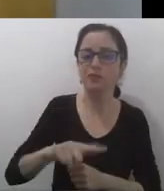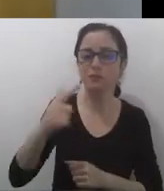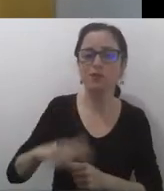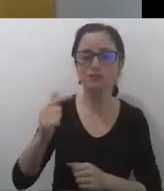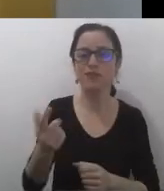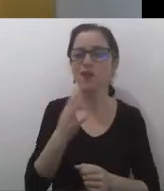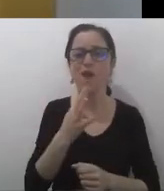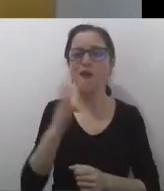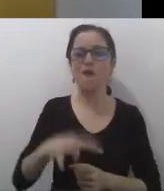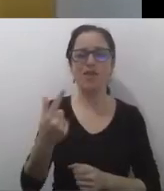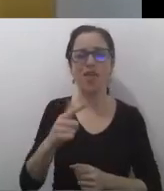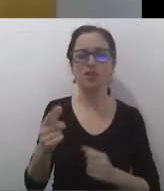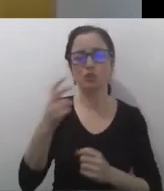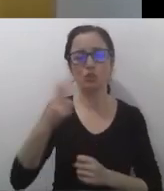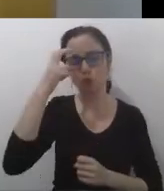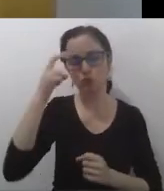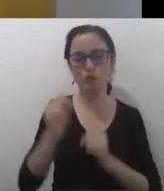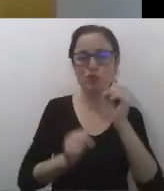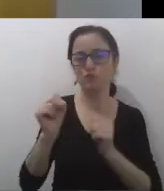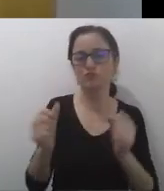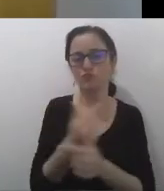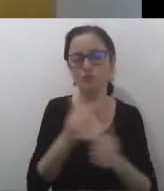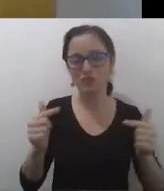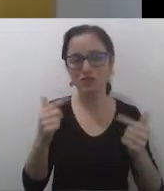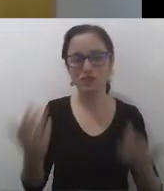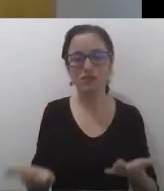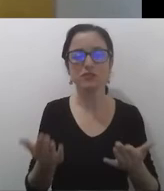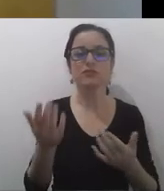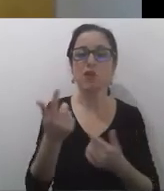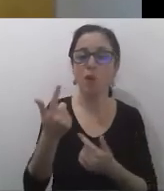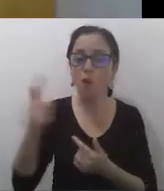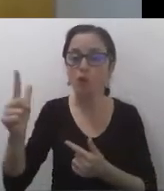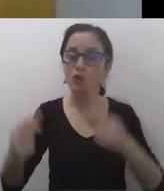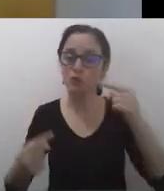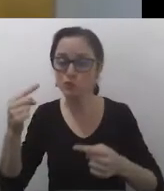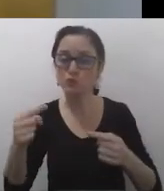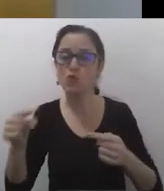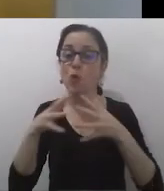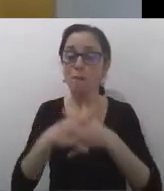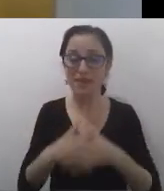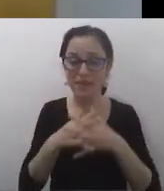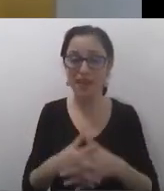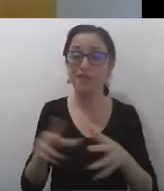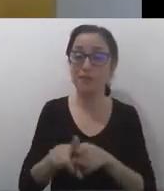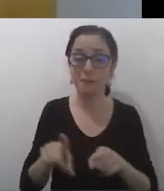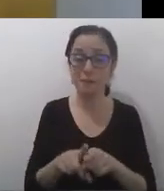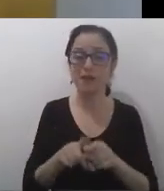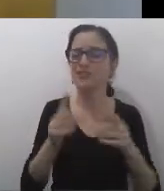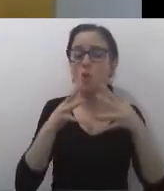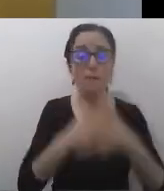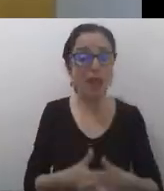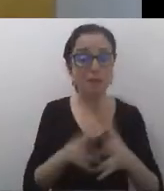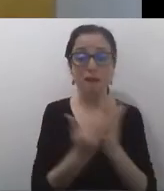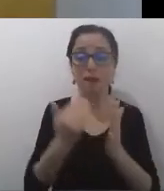repetição. Não há um reconhecimento de uma cultura industrial. Essa é outra discussão complexa também,